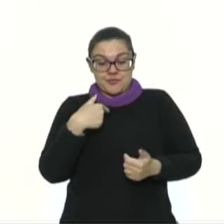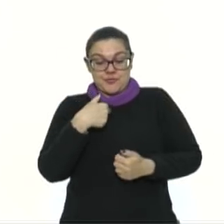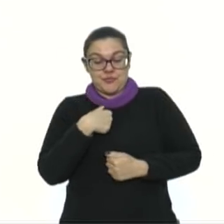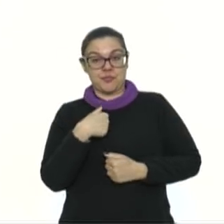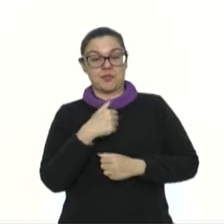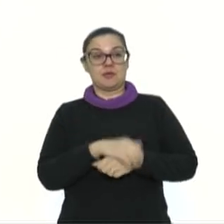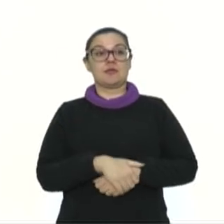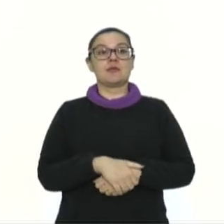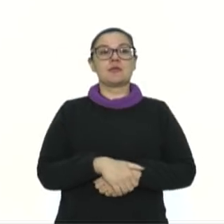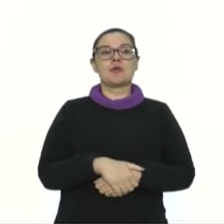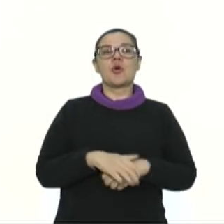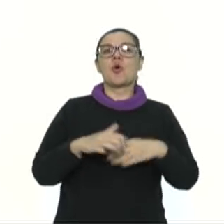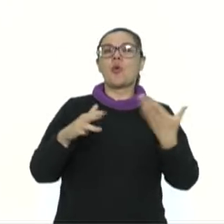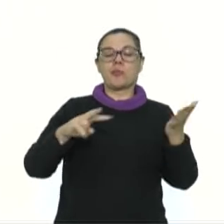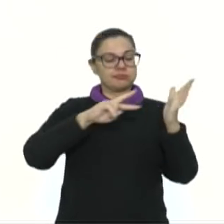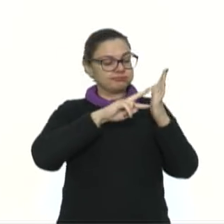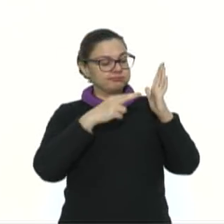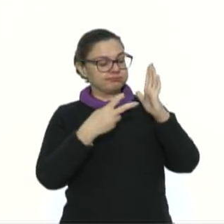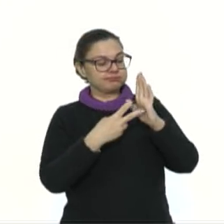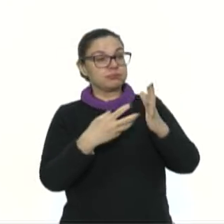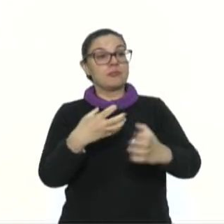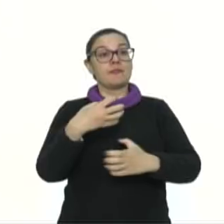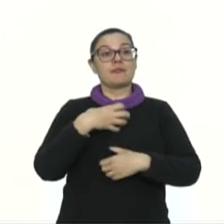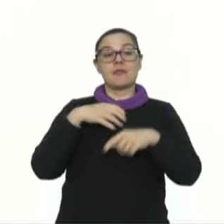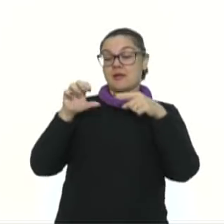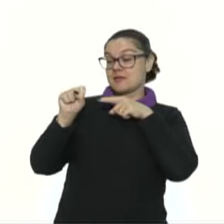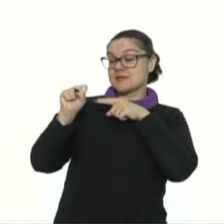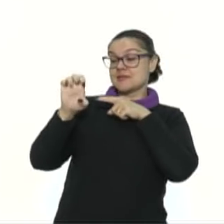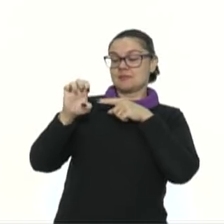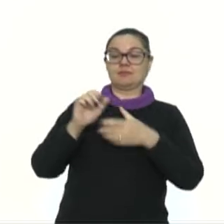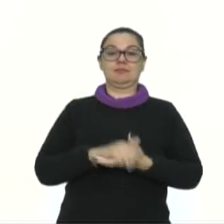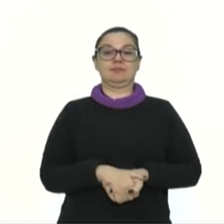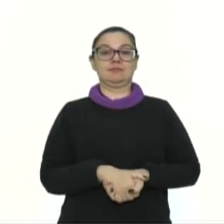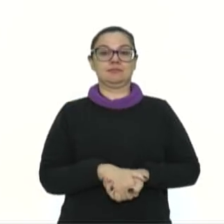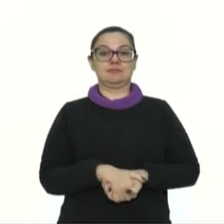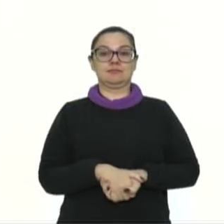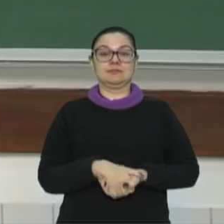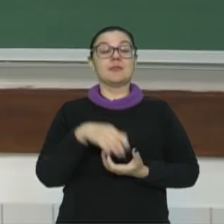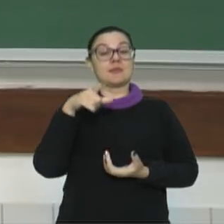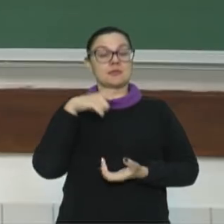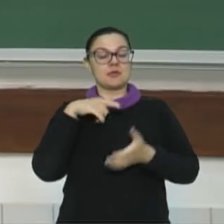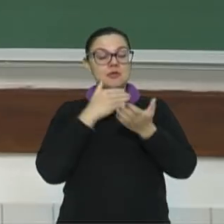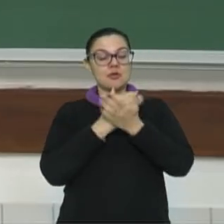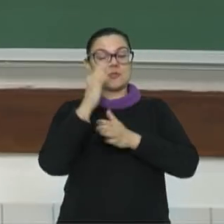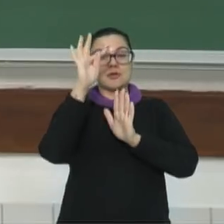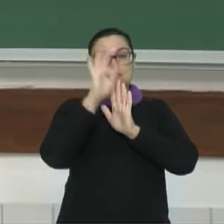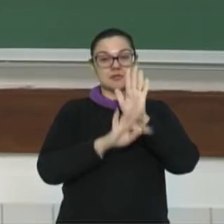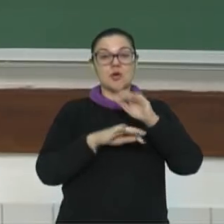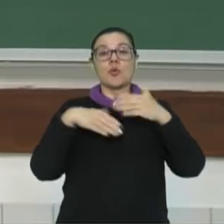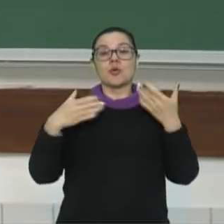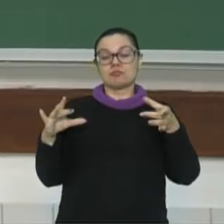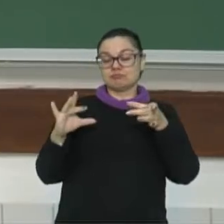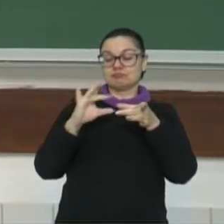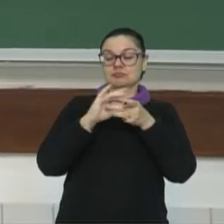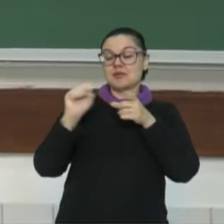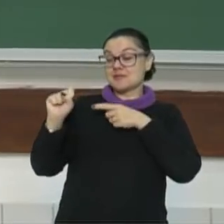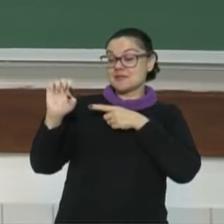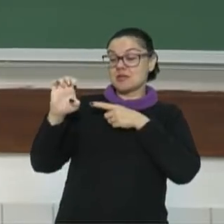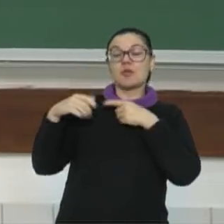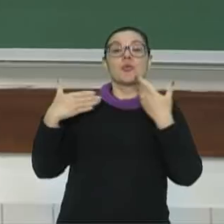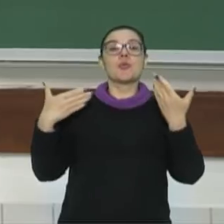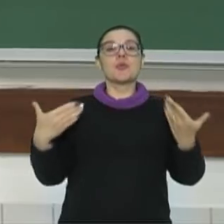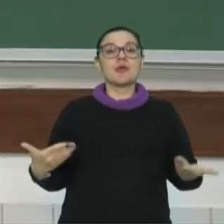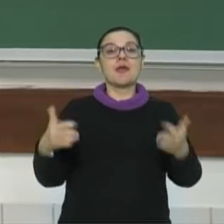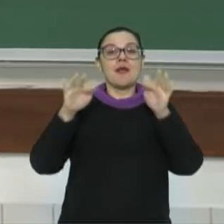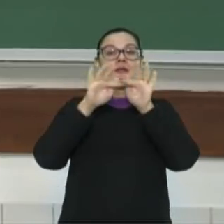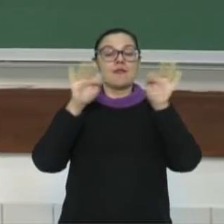aspas. Qual o sentido expresso pela conjunção se? Isso está lá no começo do texto, né? A conjunção se está ali, ó. Se frases